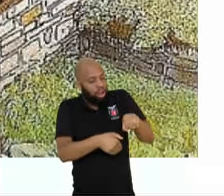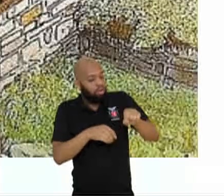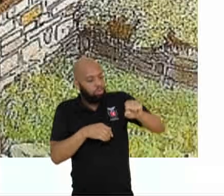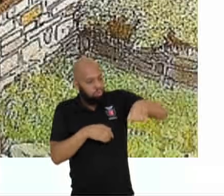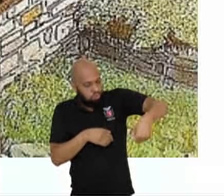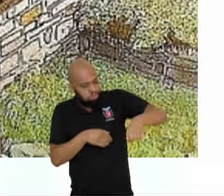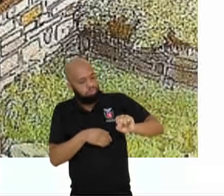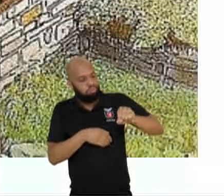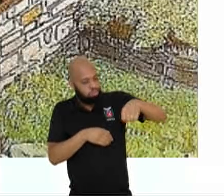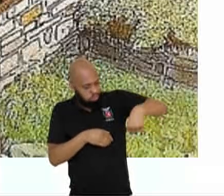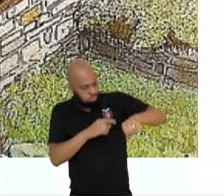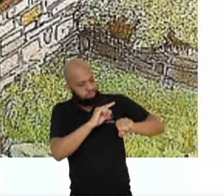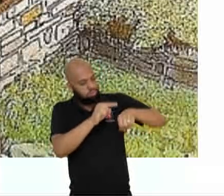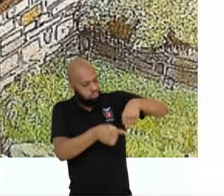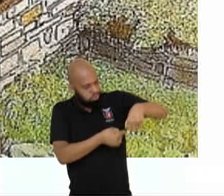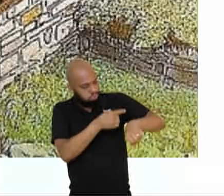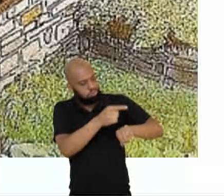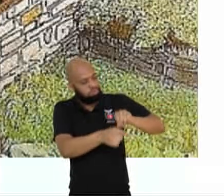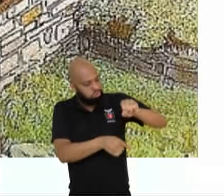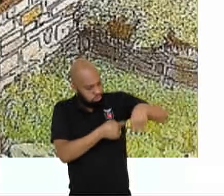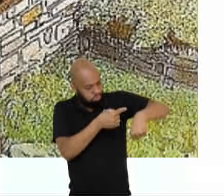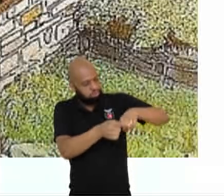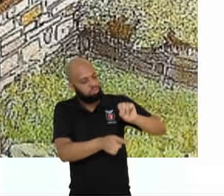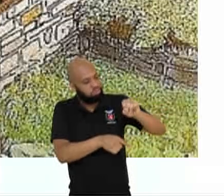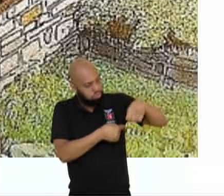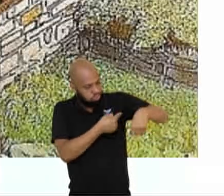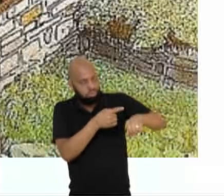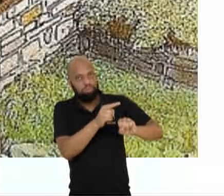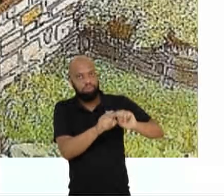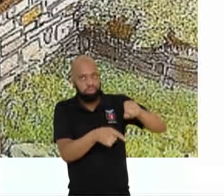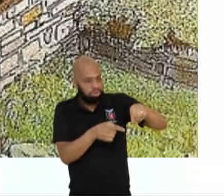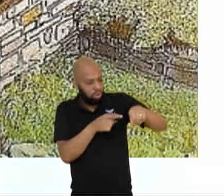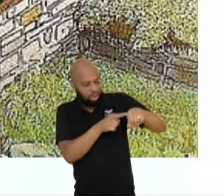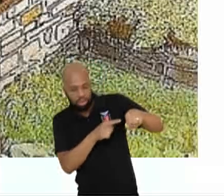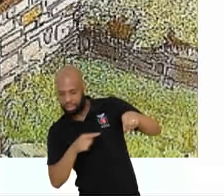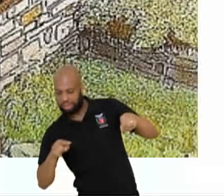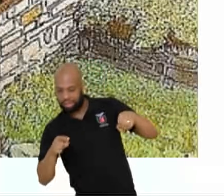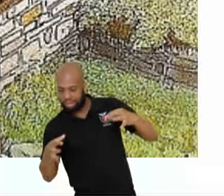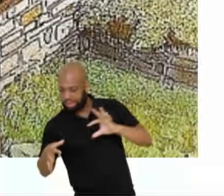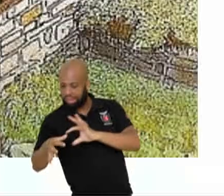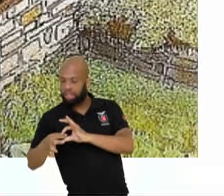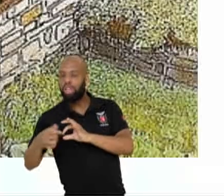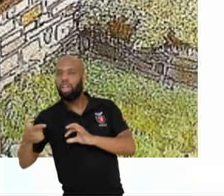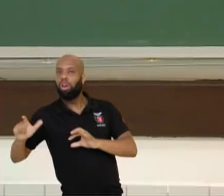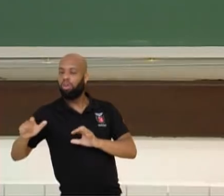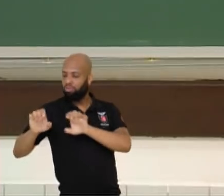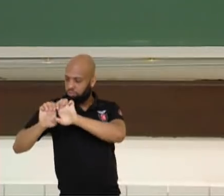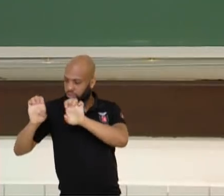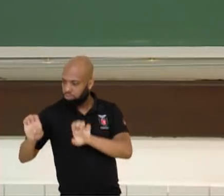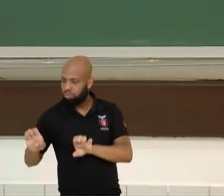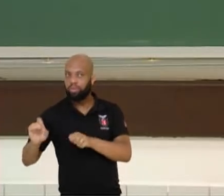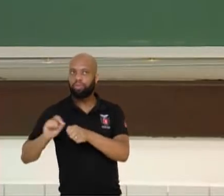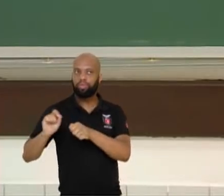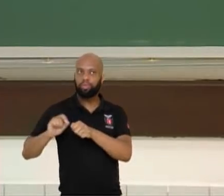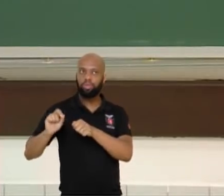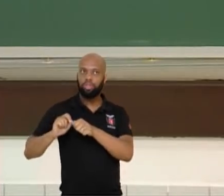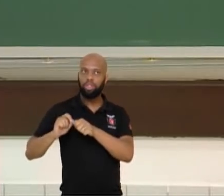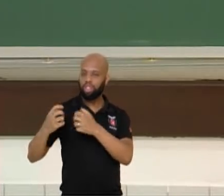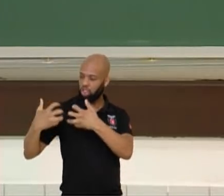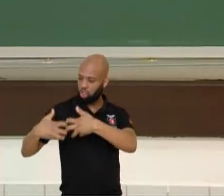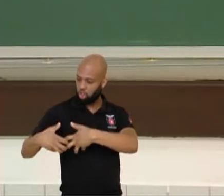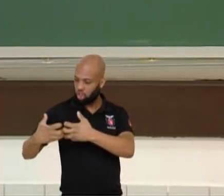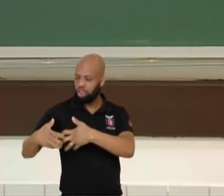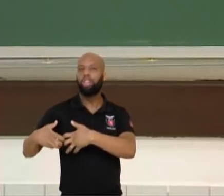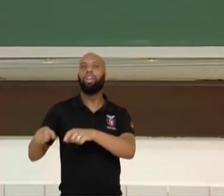esse moinho girar, ele está conectado geralmente a uma outra estrutura, a uma outra roda, pode ser ali, vai fazer girar,